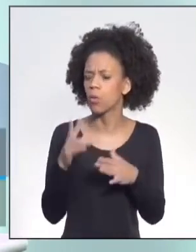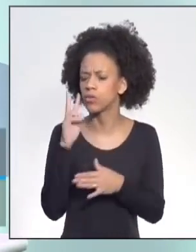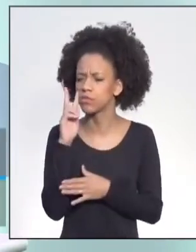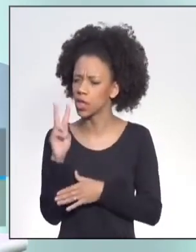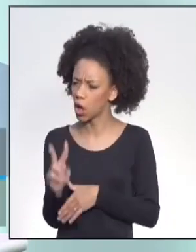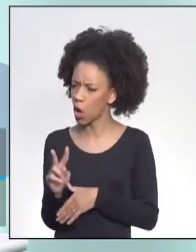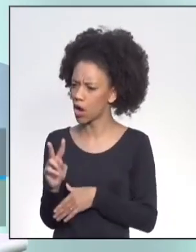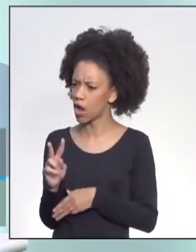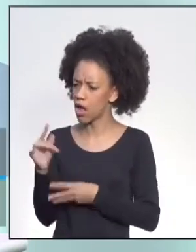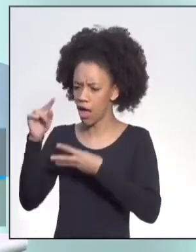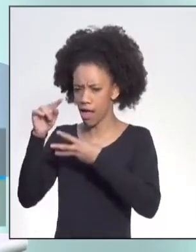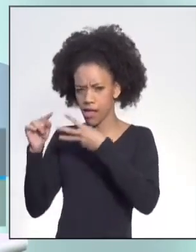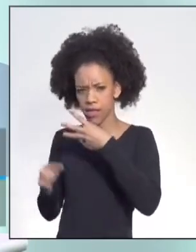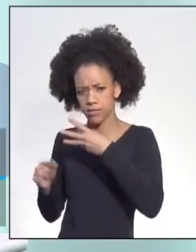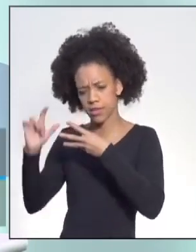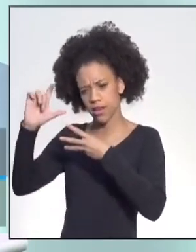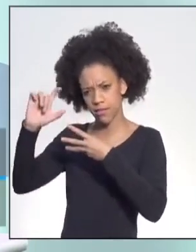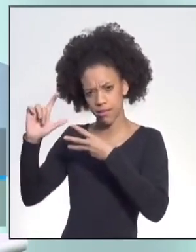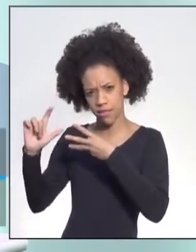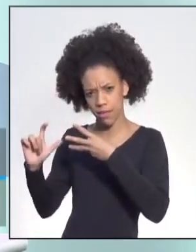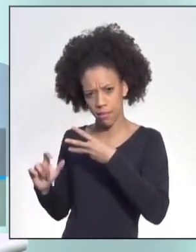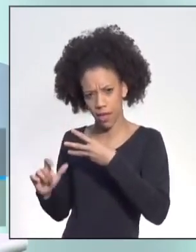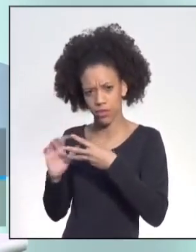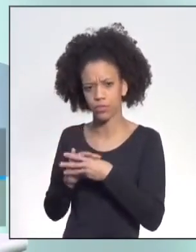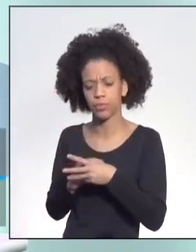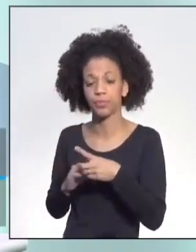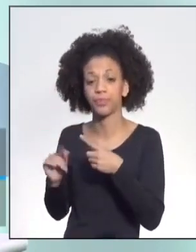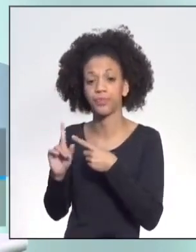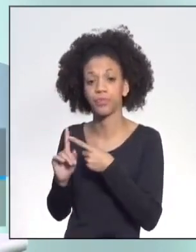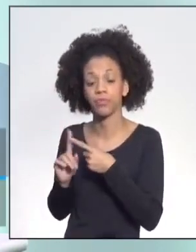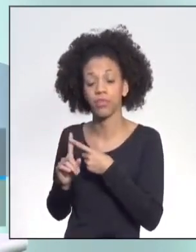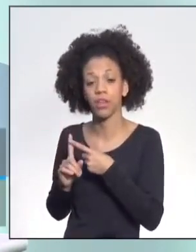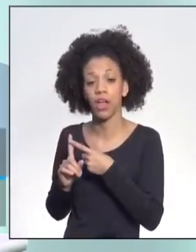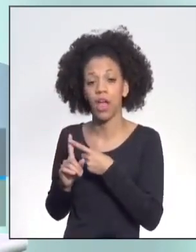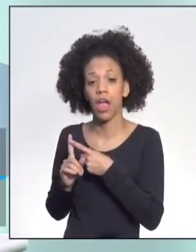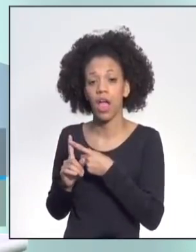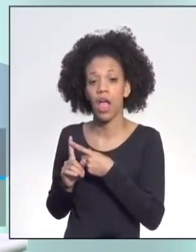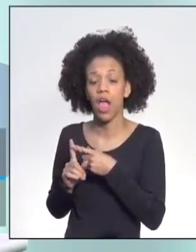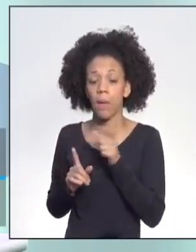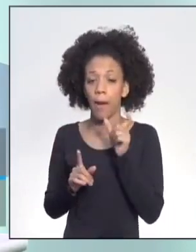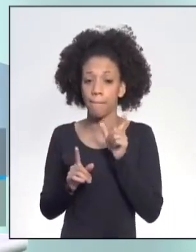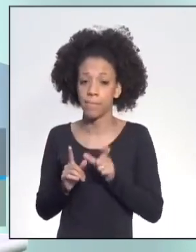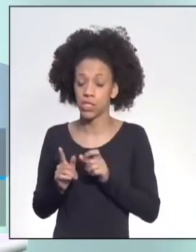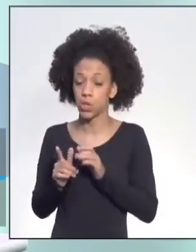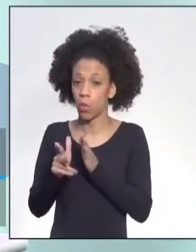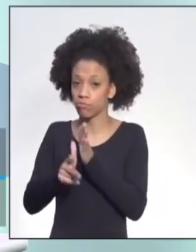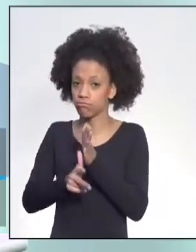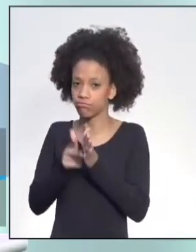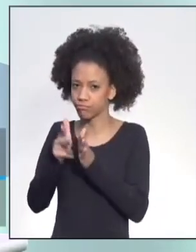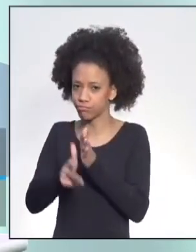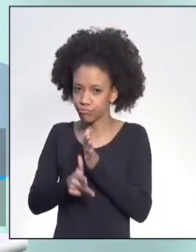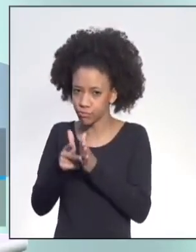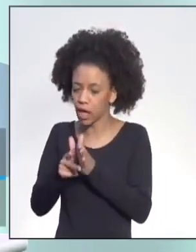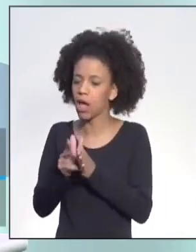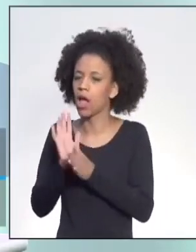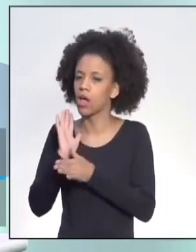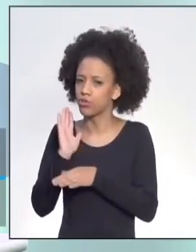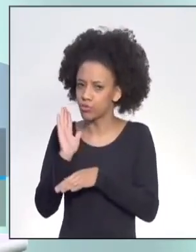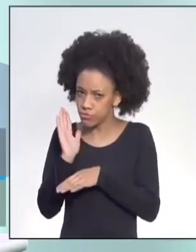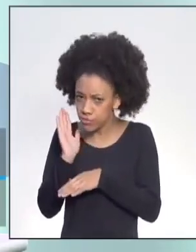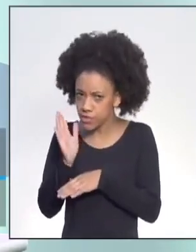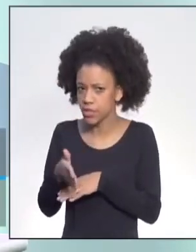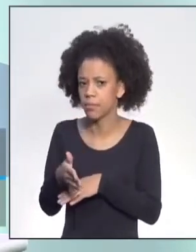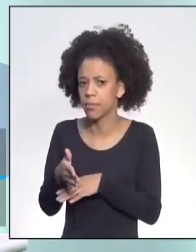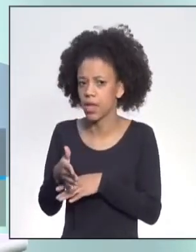olham aquelas imagens, a primeira é uma pessoa em uma cadeira de rodas. Vocês já sabem que se trata de um